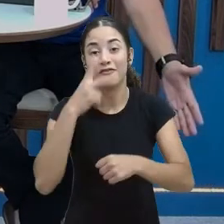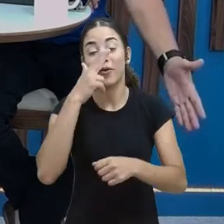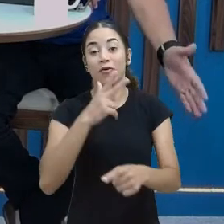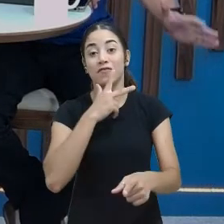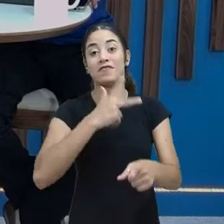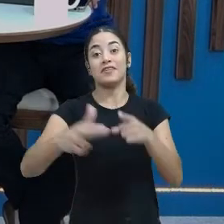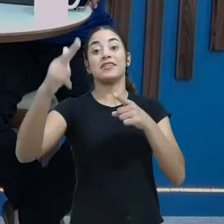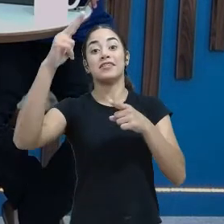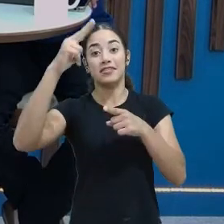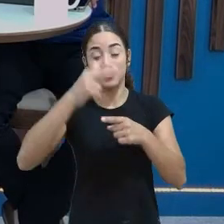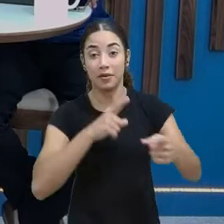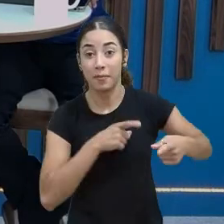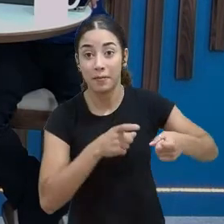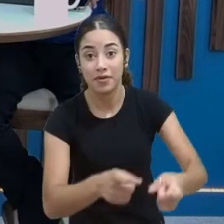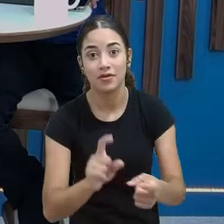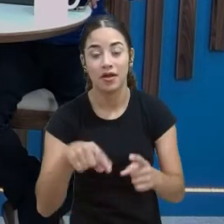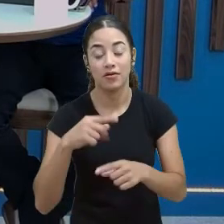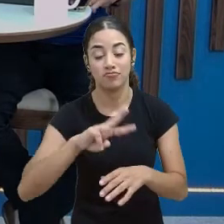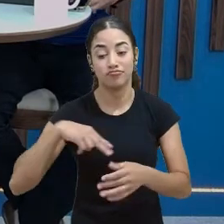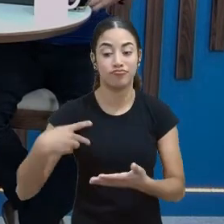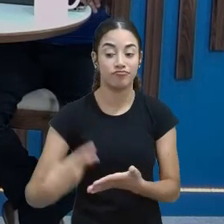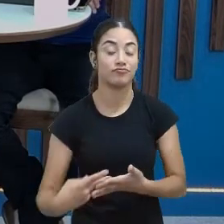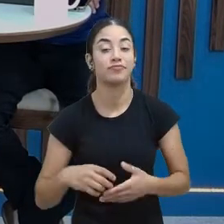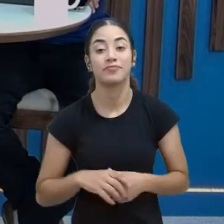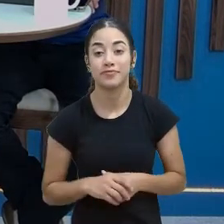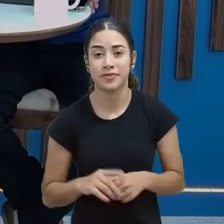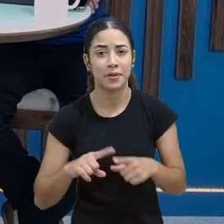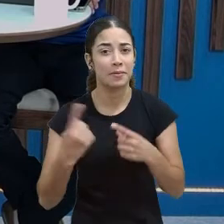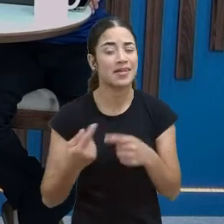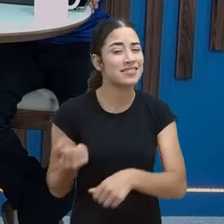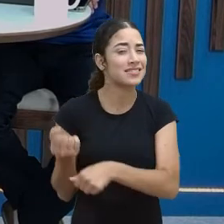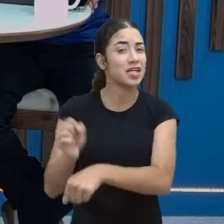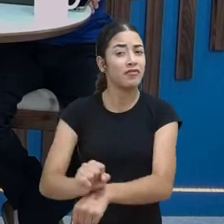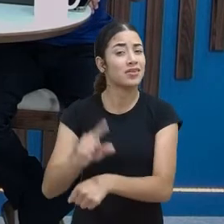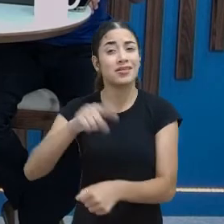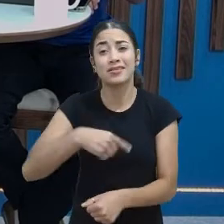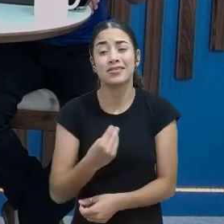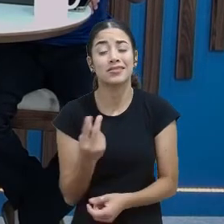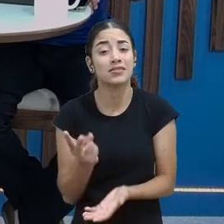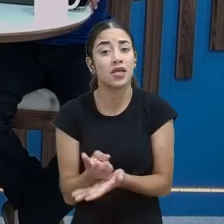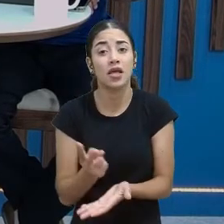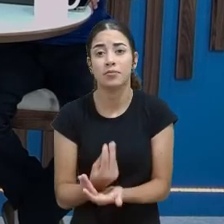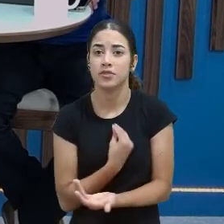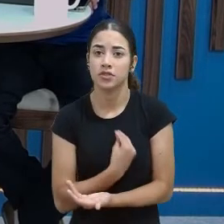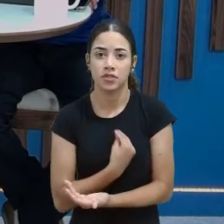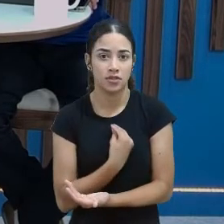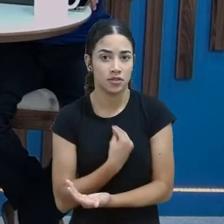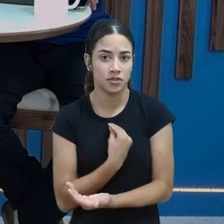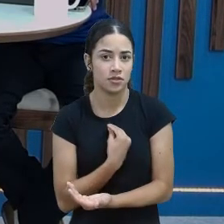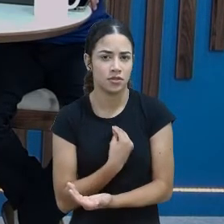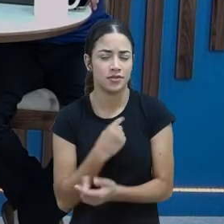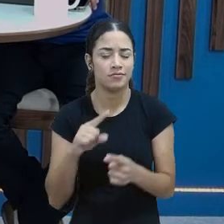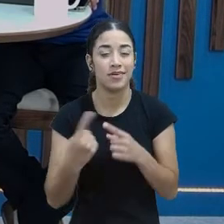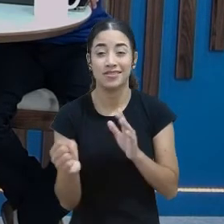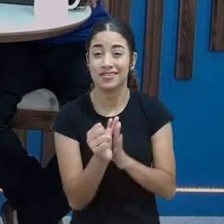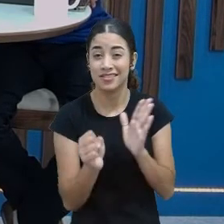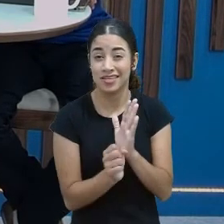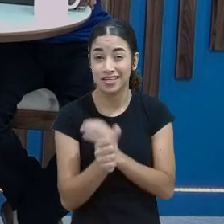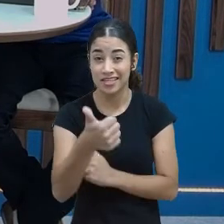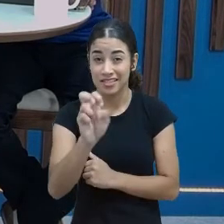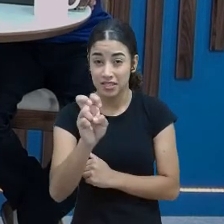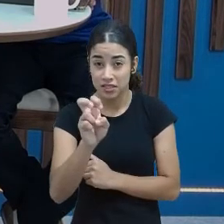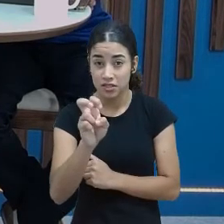pô, desmaiou, né? Mas a escravidão, ela sempre existiu. Agora, a partir do século